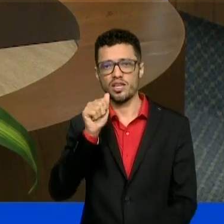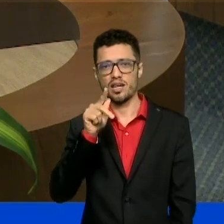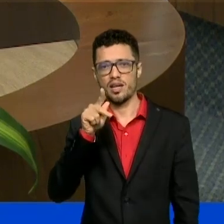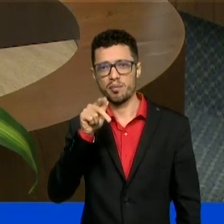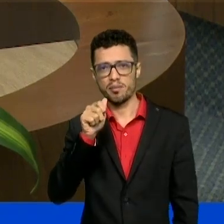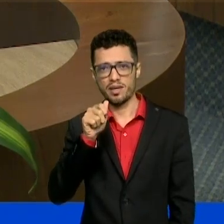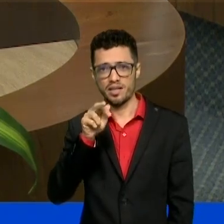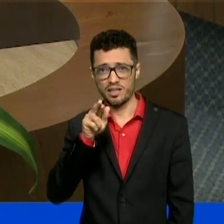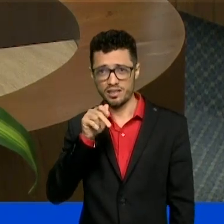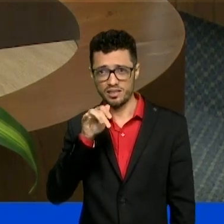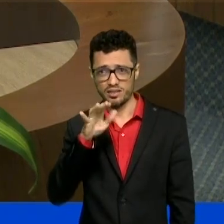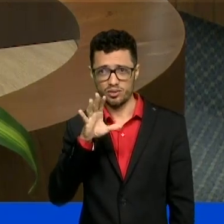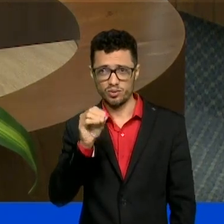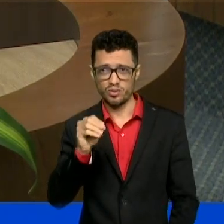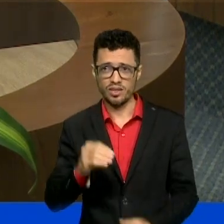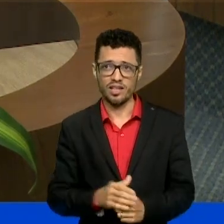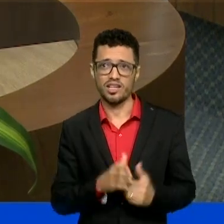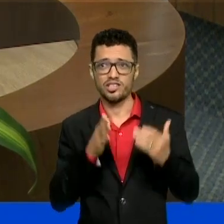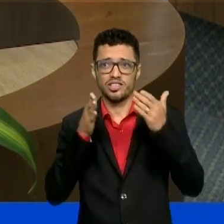2 horas da manhã.